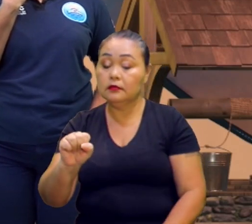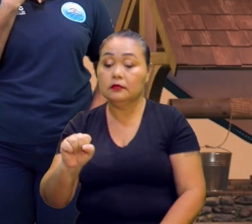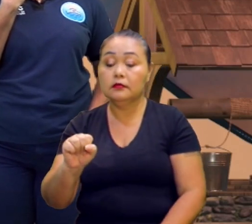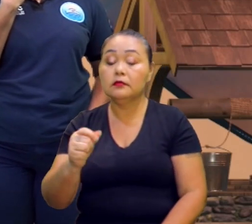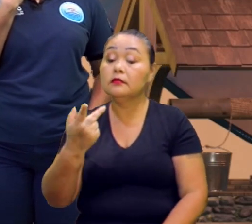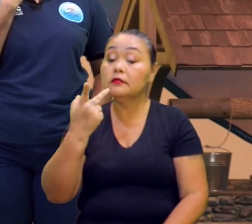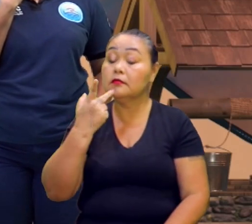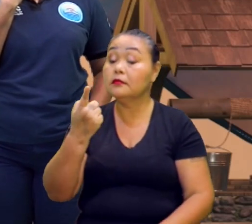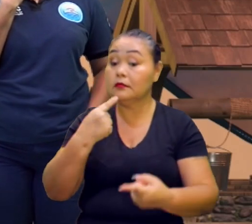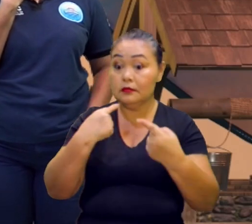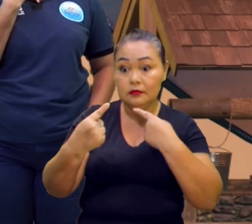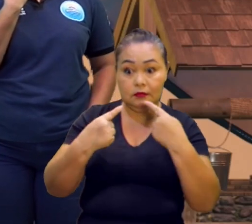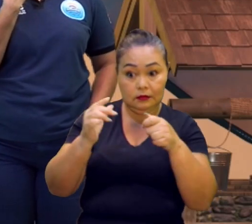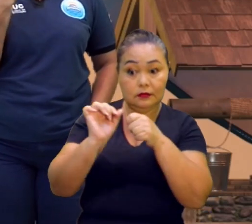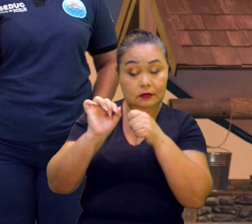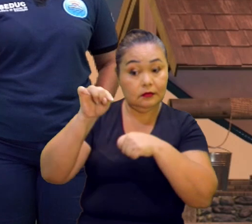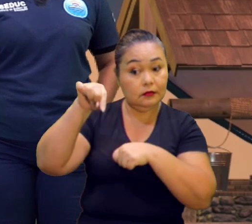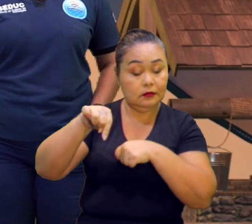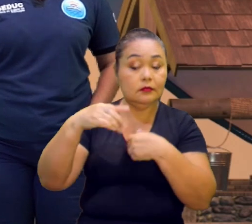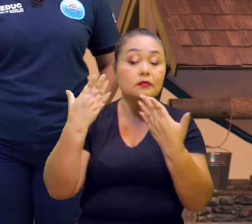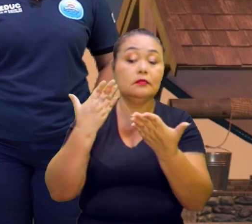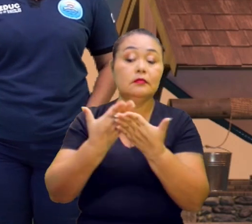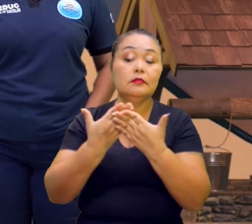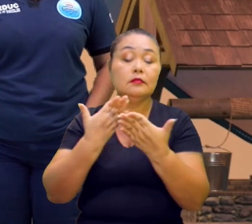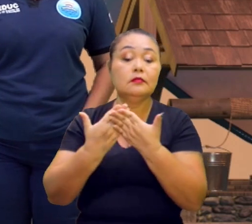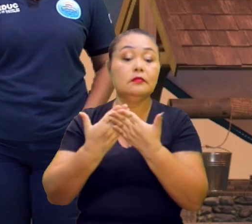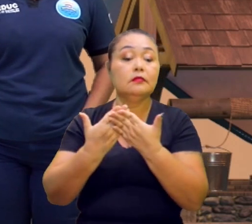gente discutiu nessa aula, né?